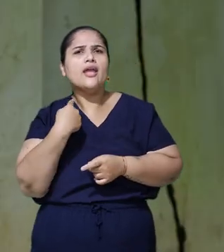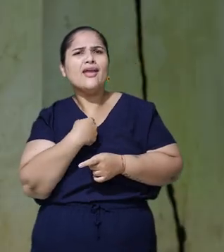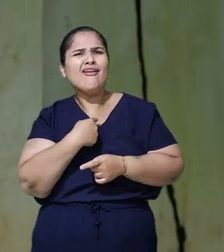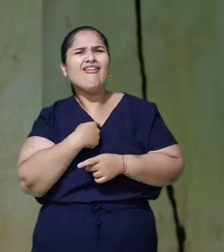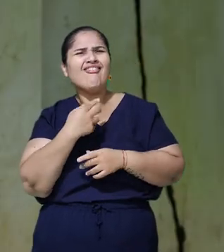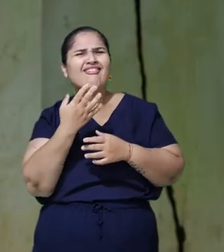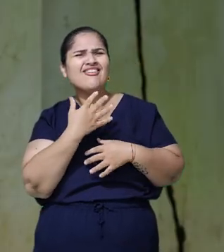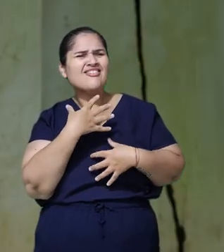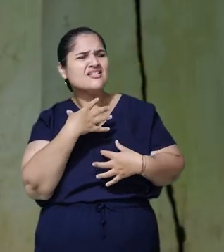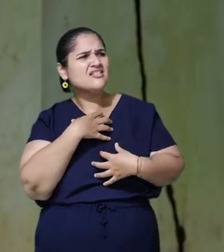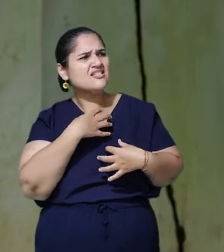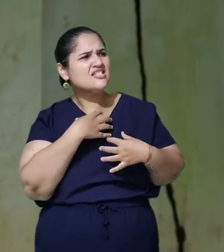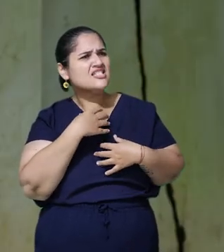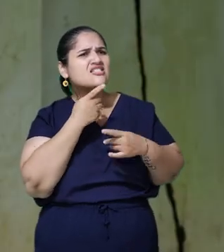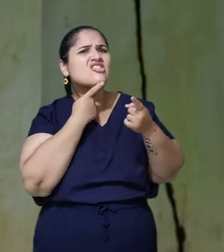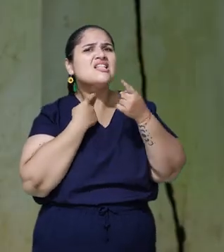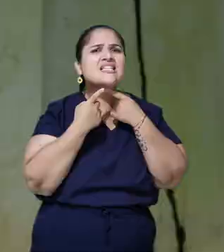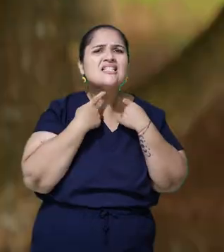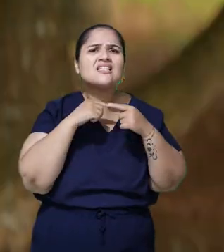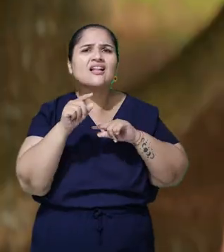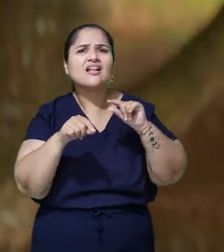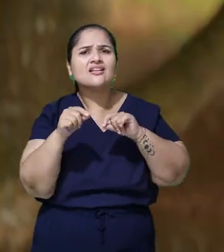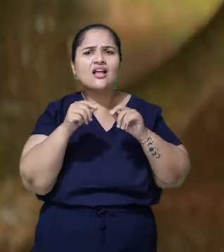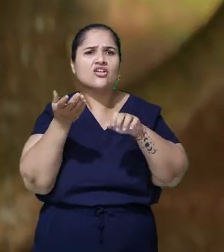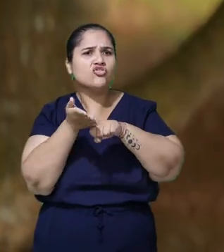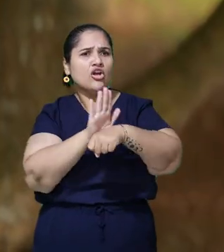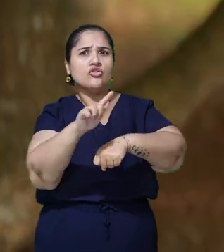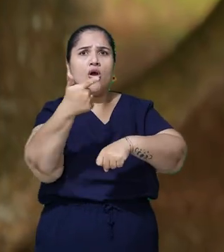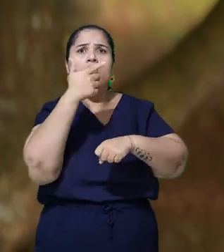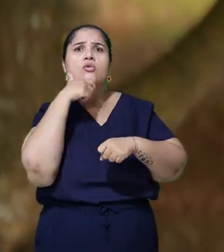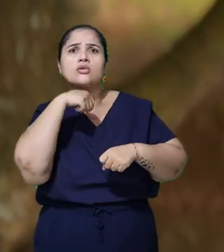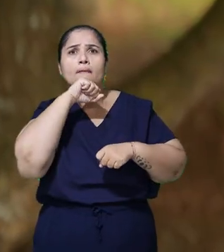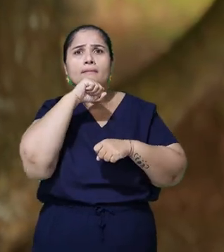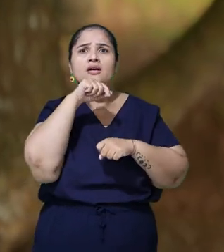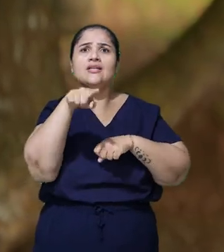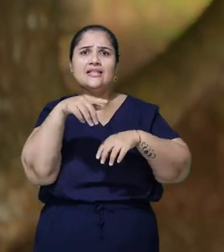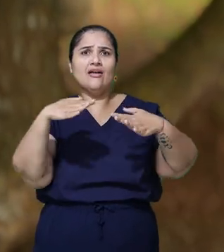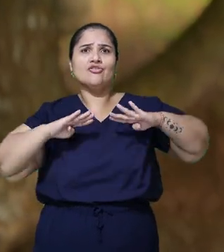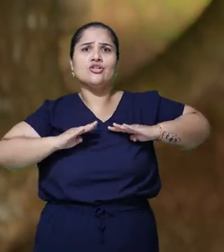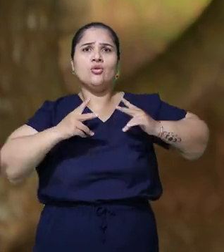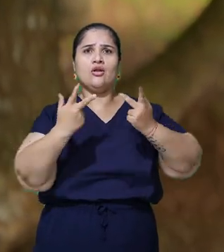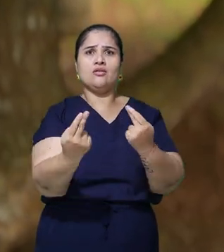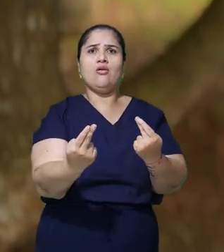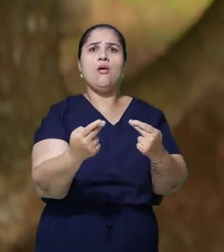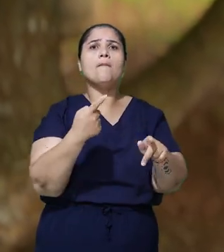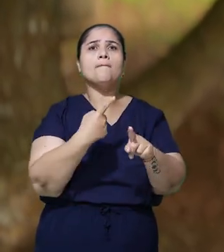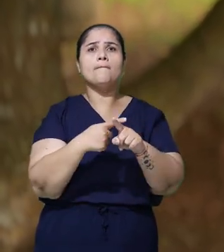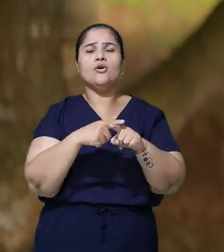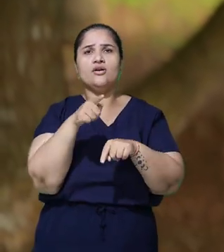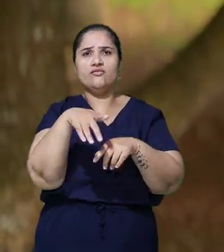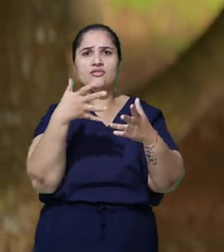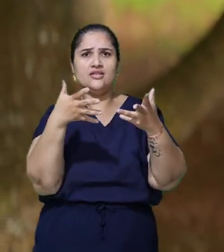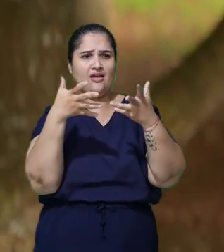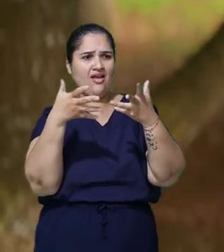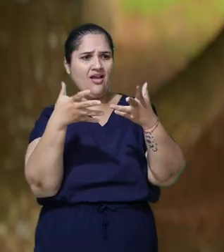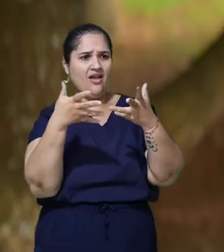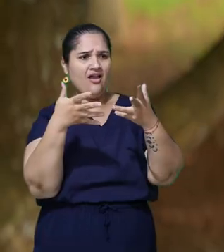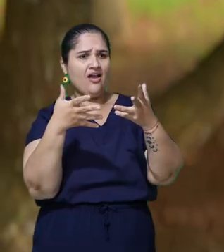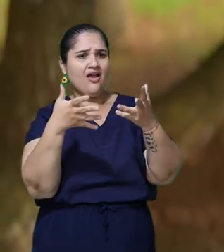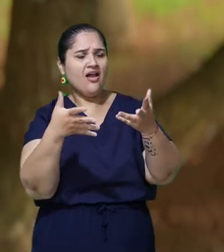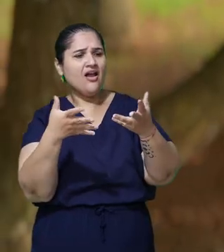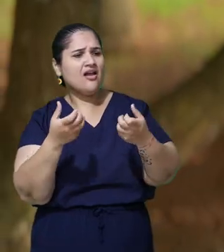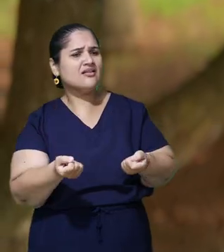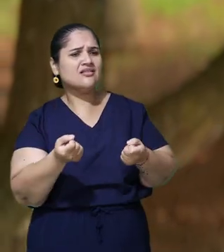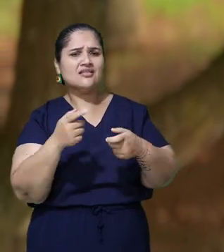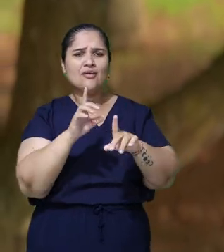que estavam passando pela mesma situação. Porque quando você recebe um diagnóstico, junto com o diagnóstico vem